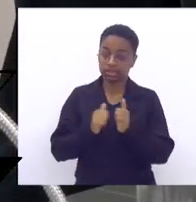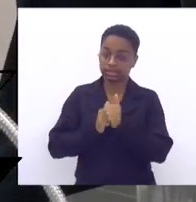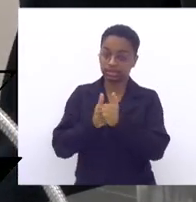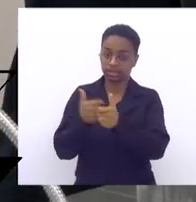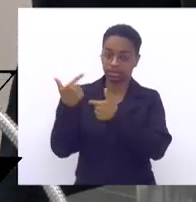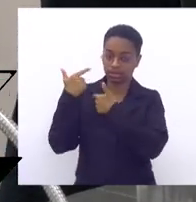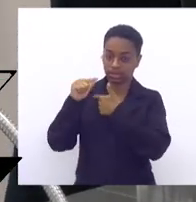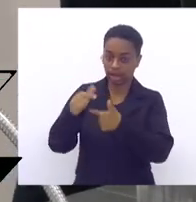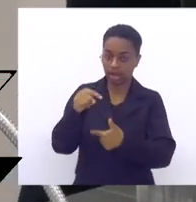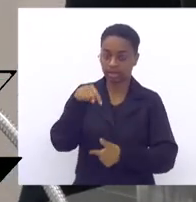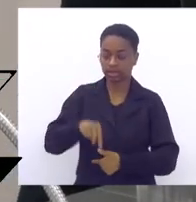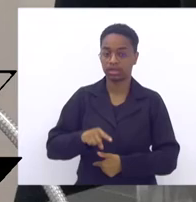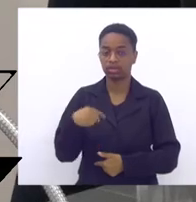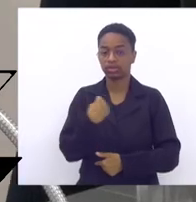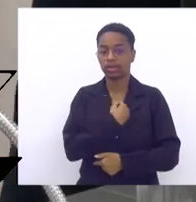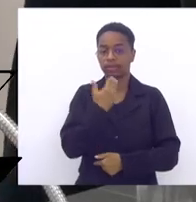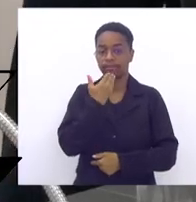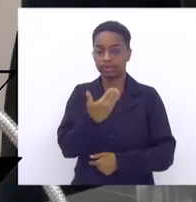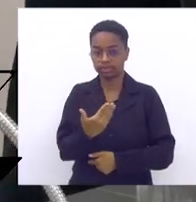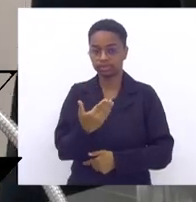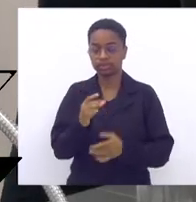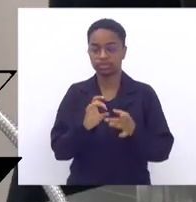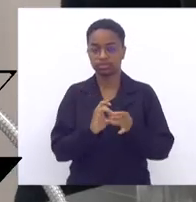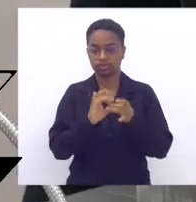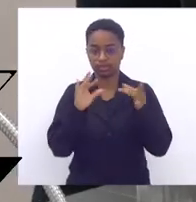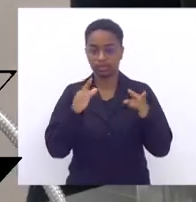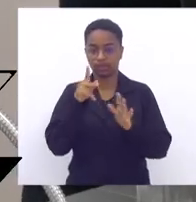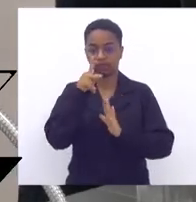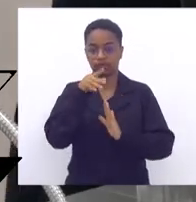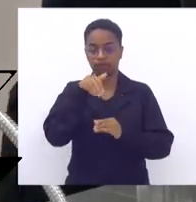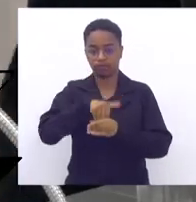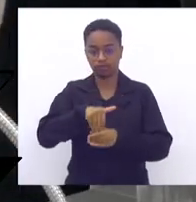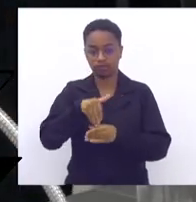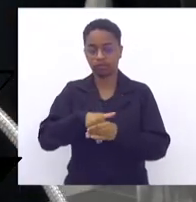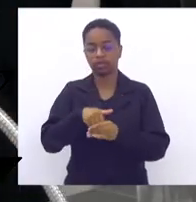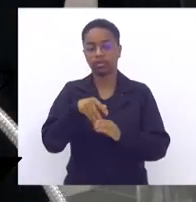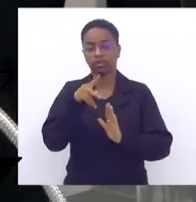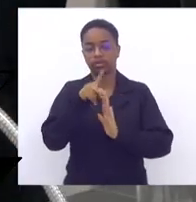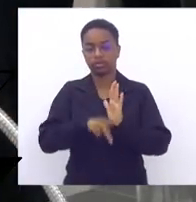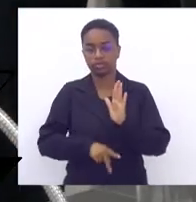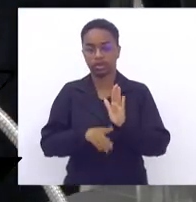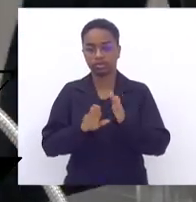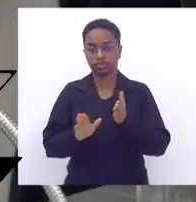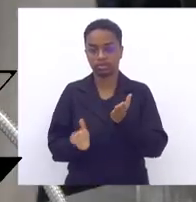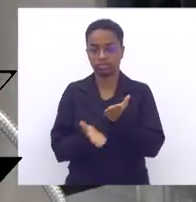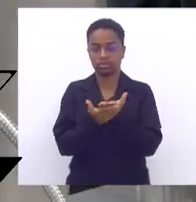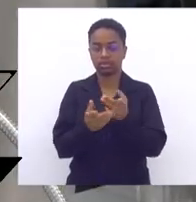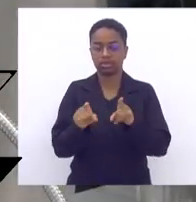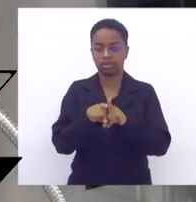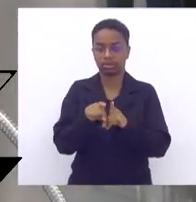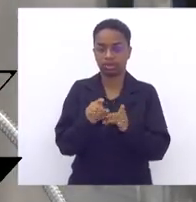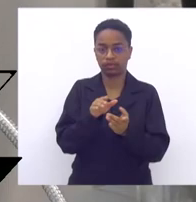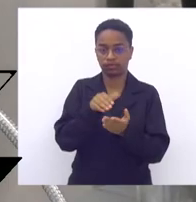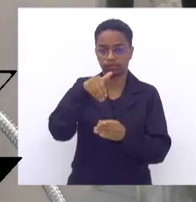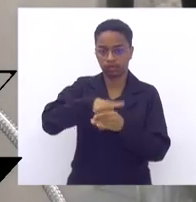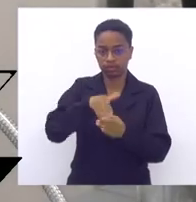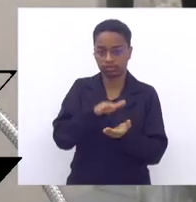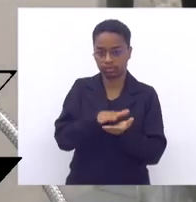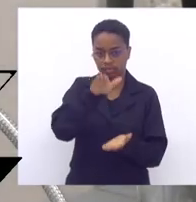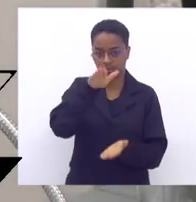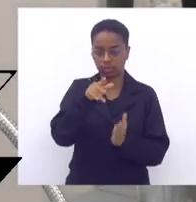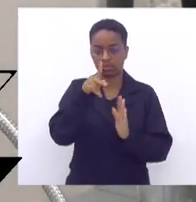aqui, pedi autorização ao plenário para a votação dos projetos em anexação em bloco. Senhores que aprovam a votação em bloco